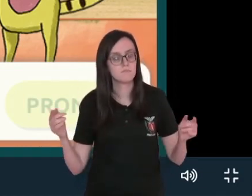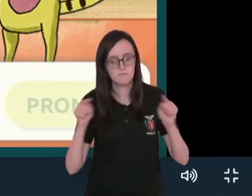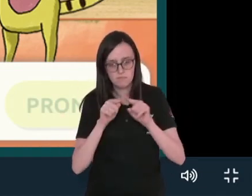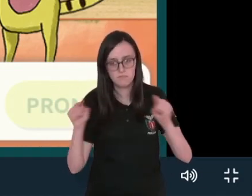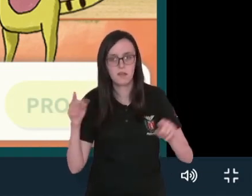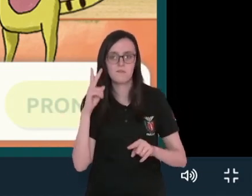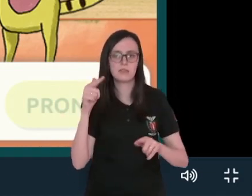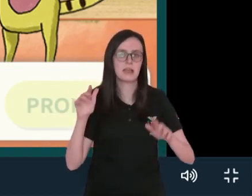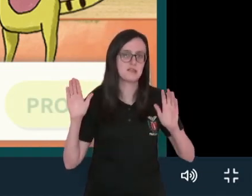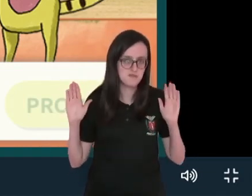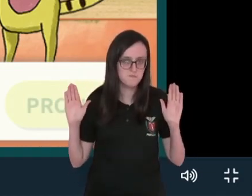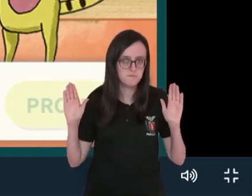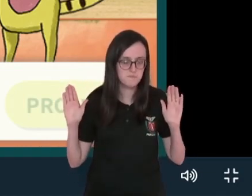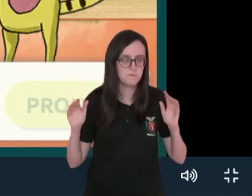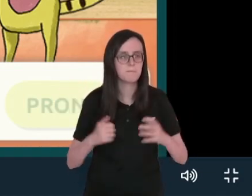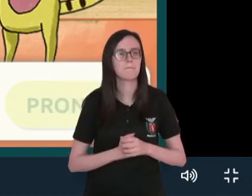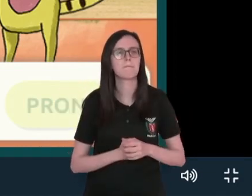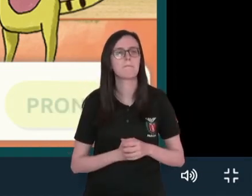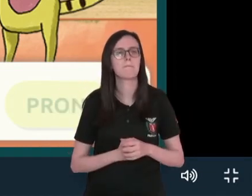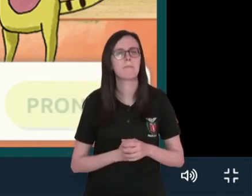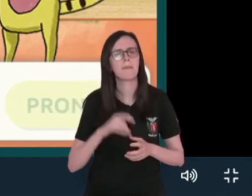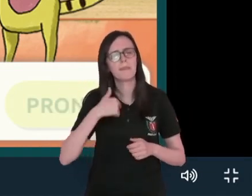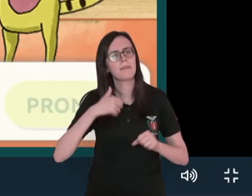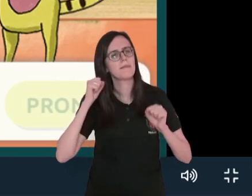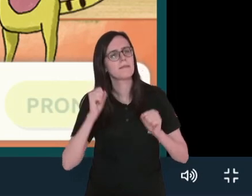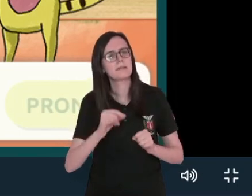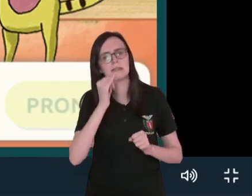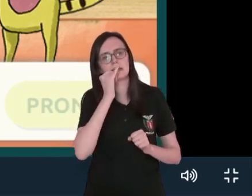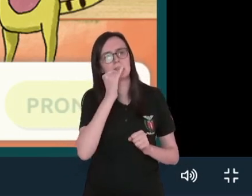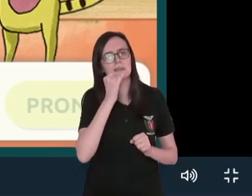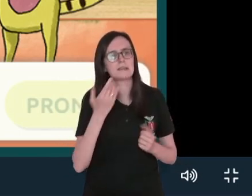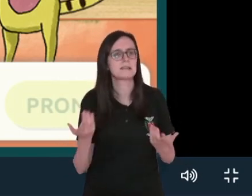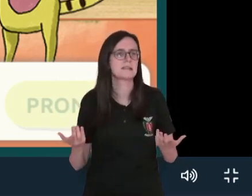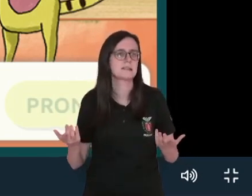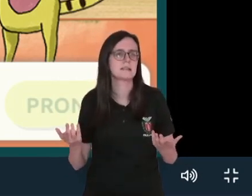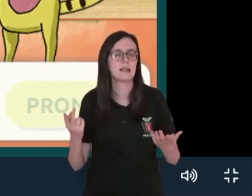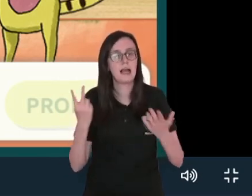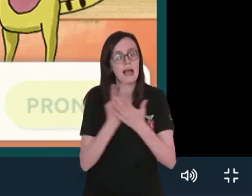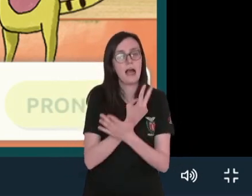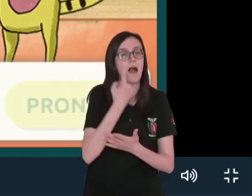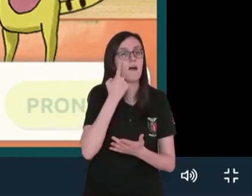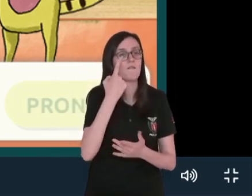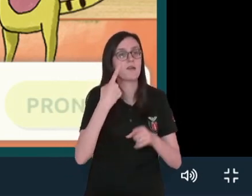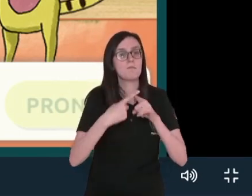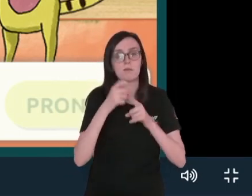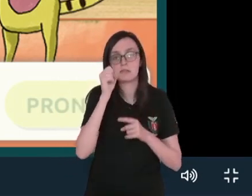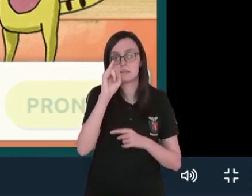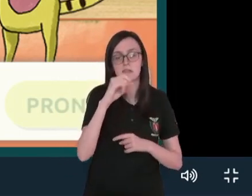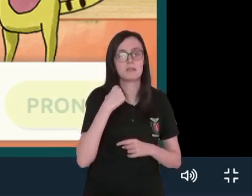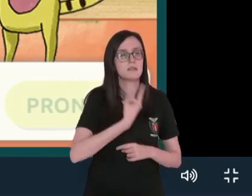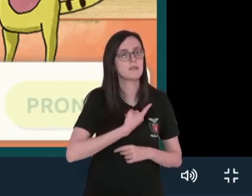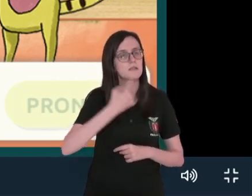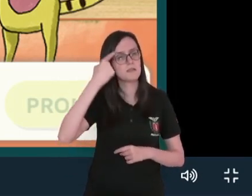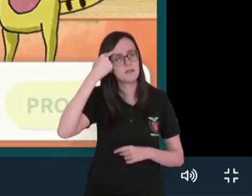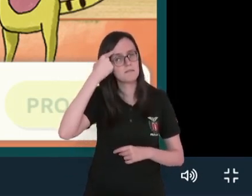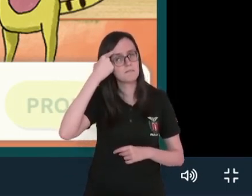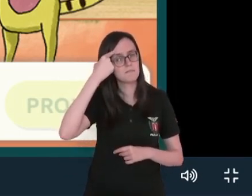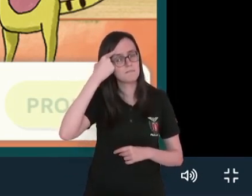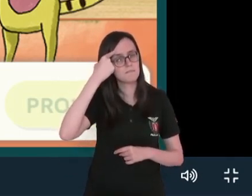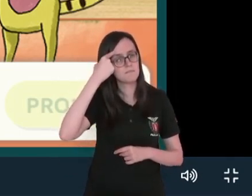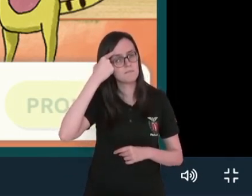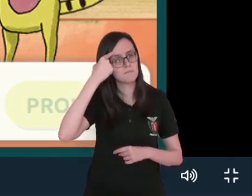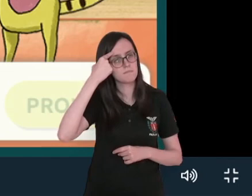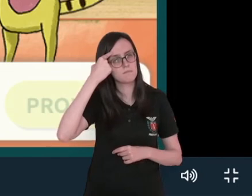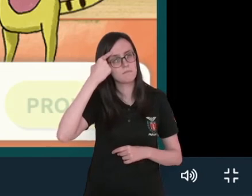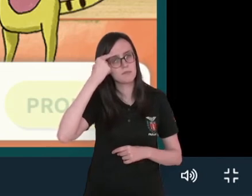ter 27, né? Aí, se eu coloco, por exemplo, mas aí já pode dar errado, né? Porque se a gente pensar aqui, ah, mas para